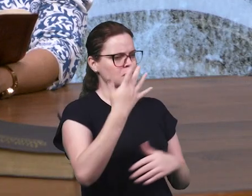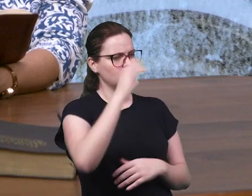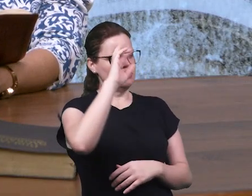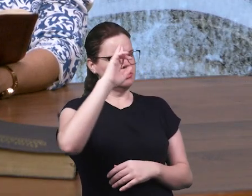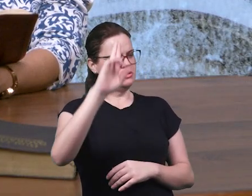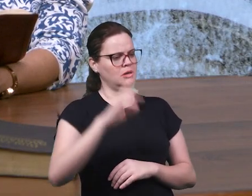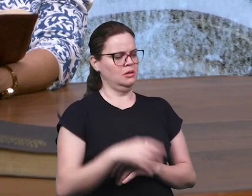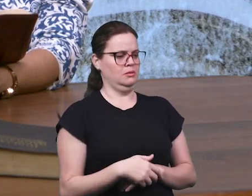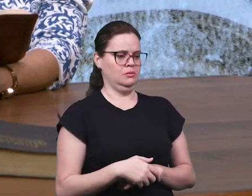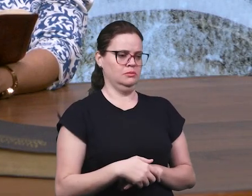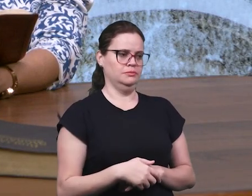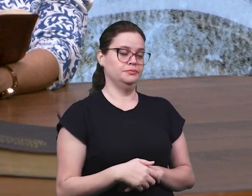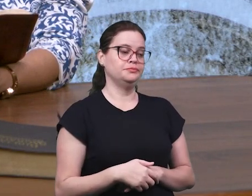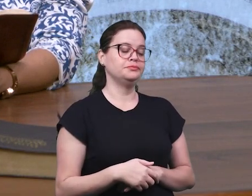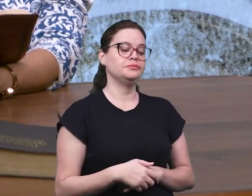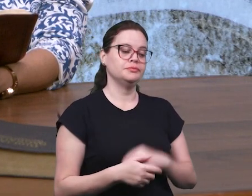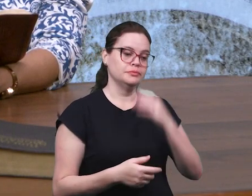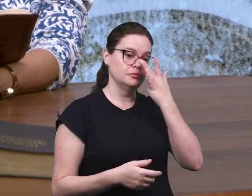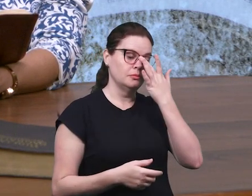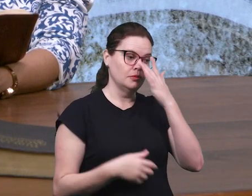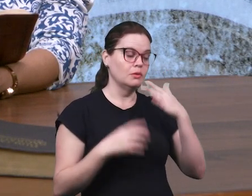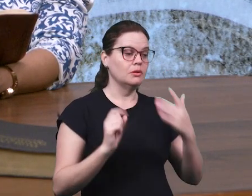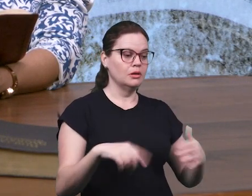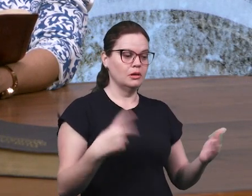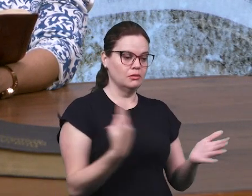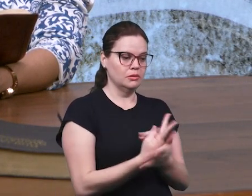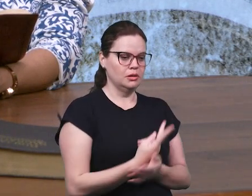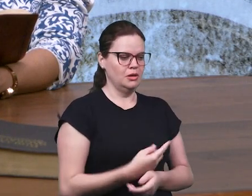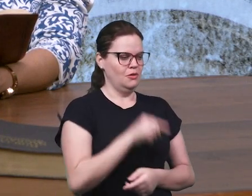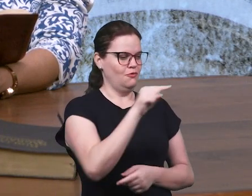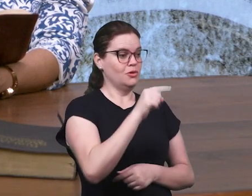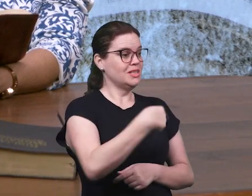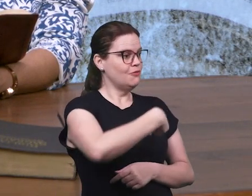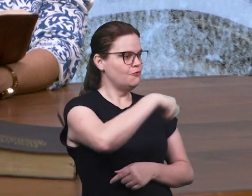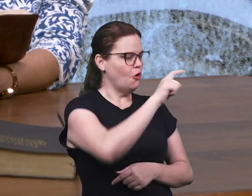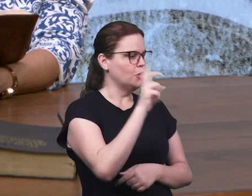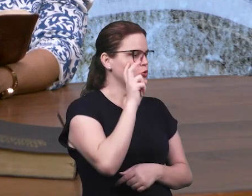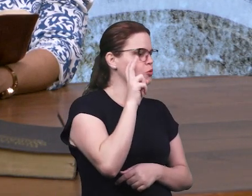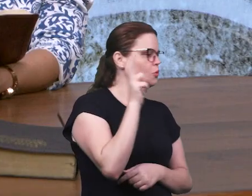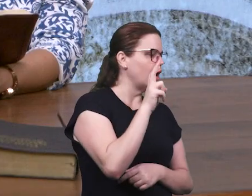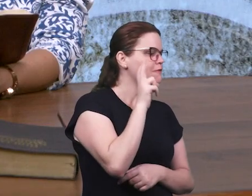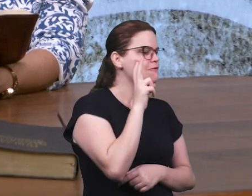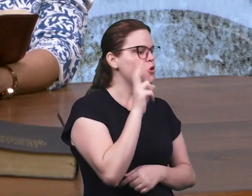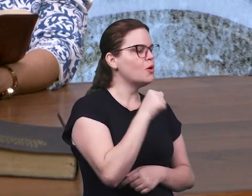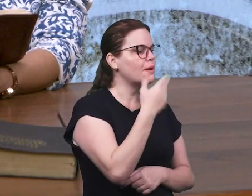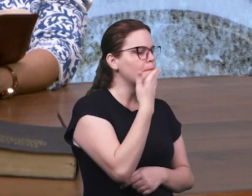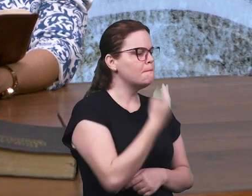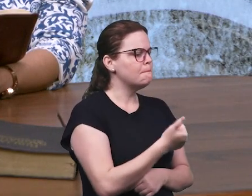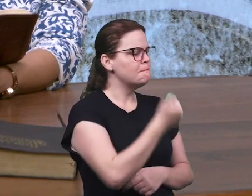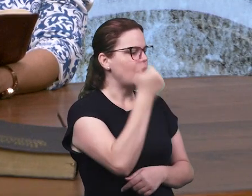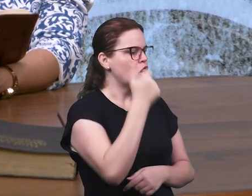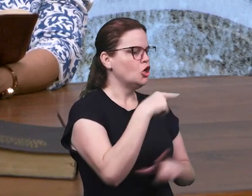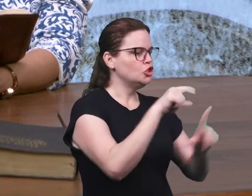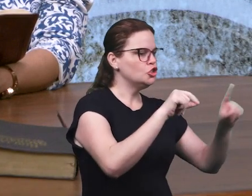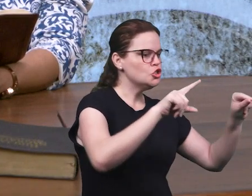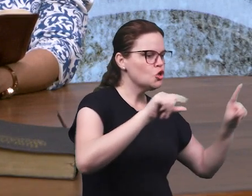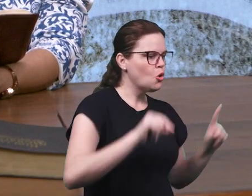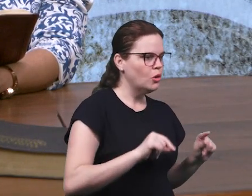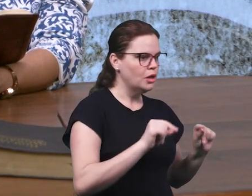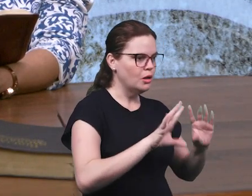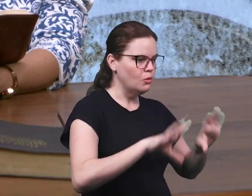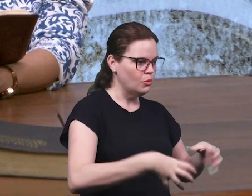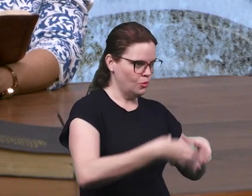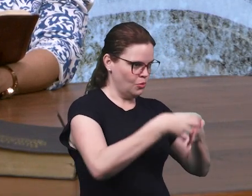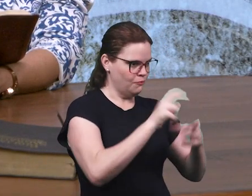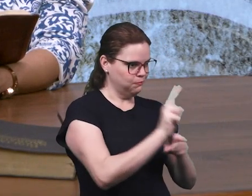Senhor. Antes voaste ao despojo e fizeste o que parecia mal aos olhos do